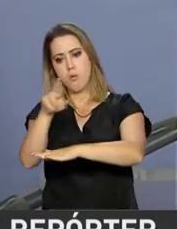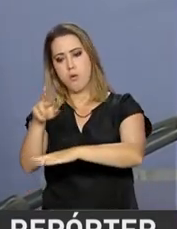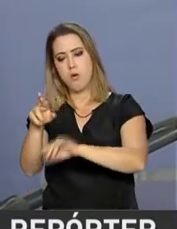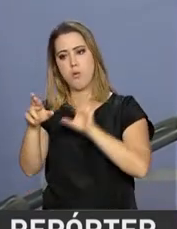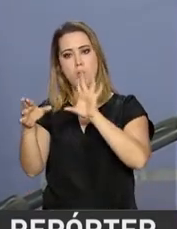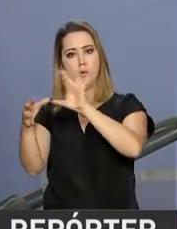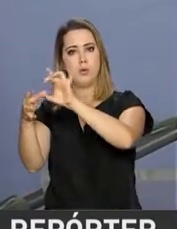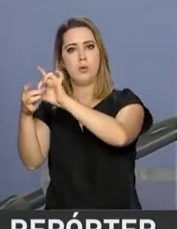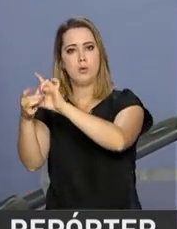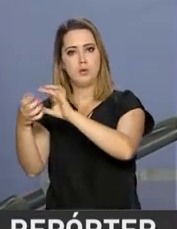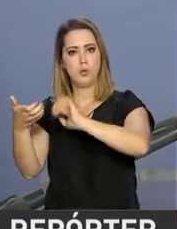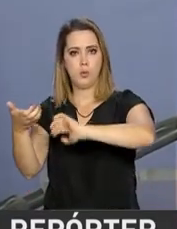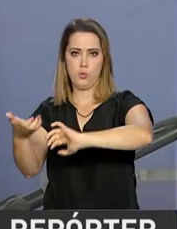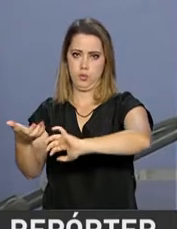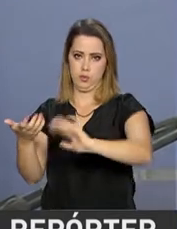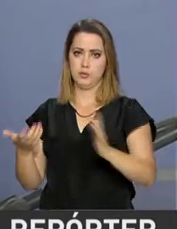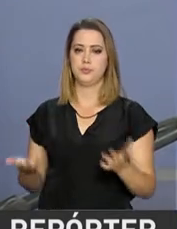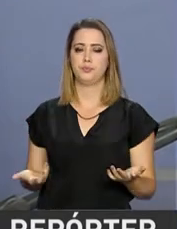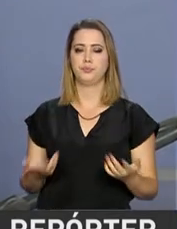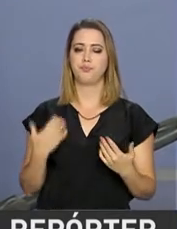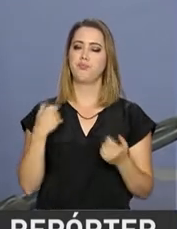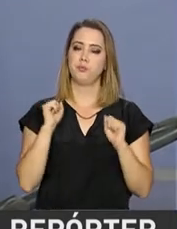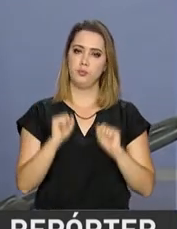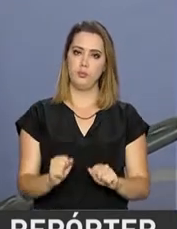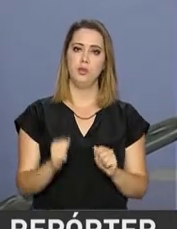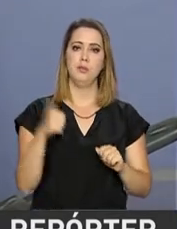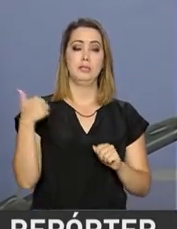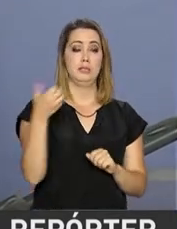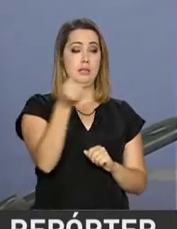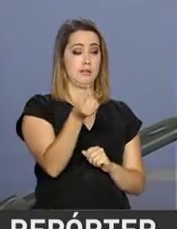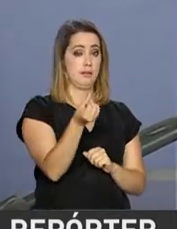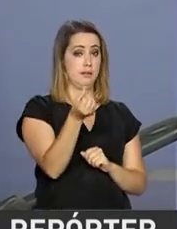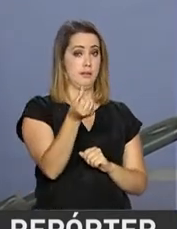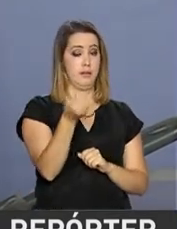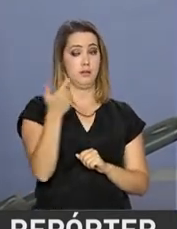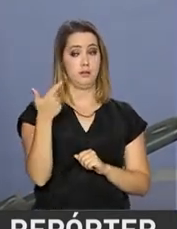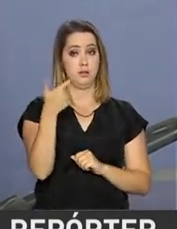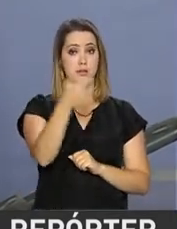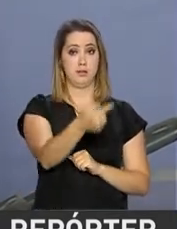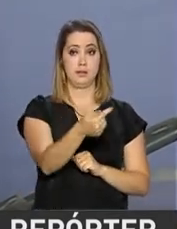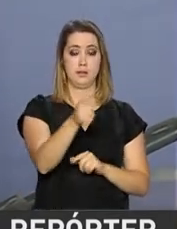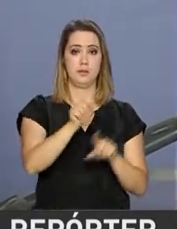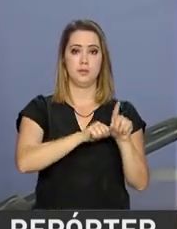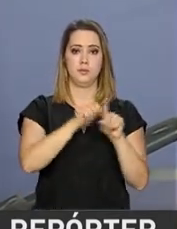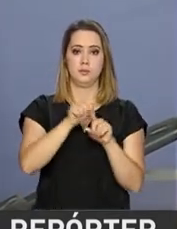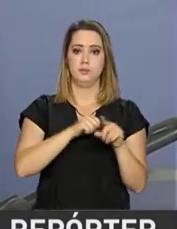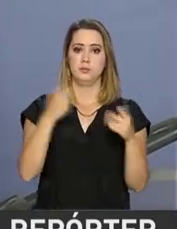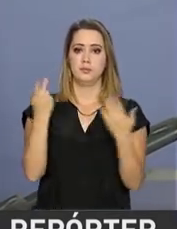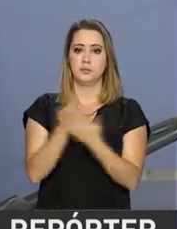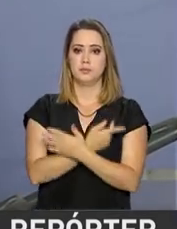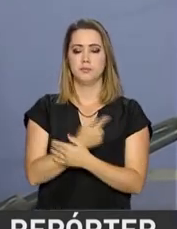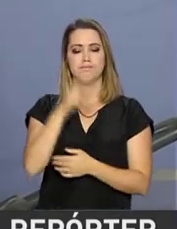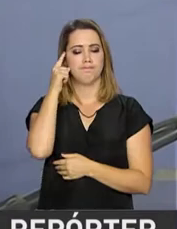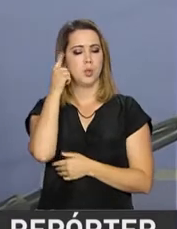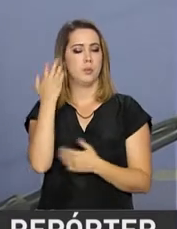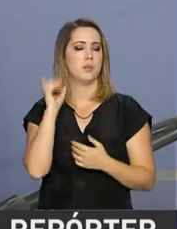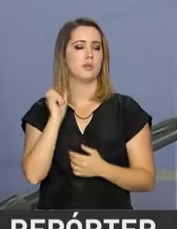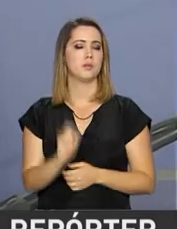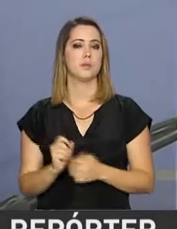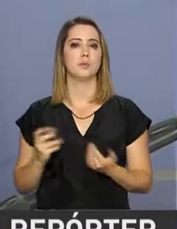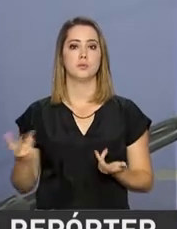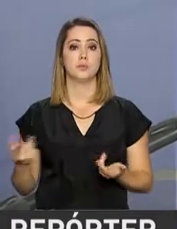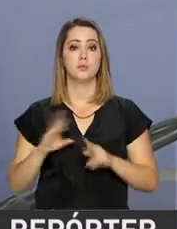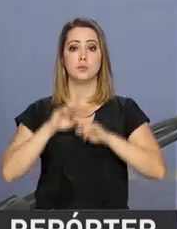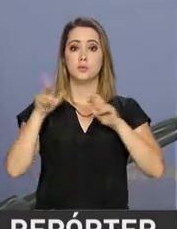nestes 16 17 meses de governo realizar penso eu